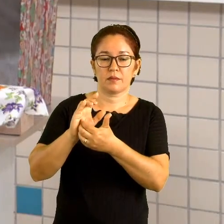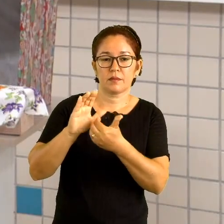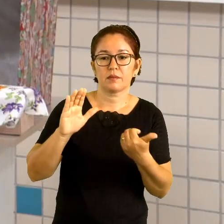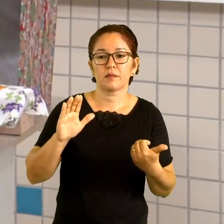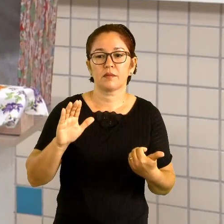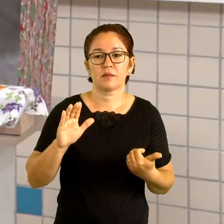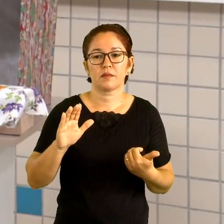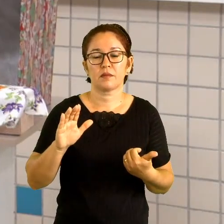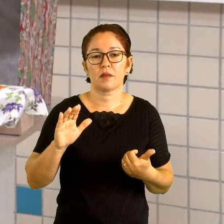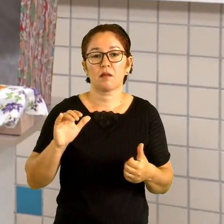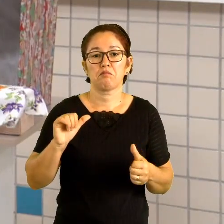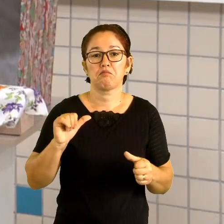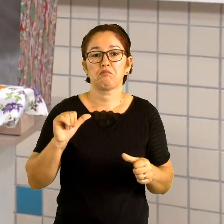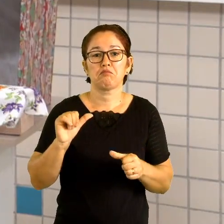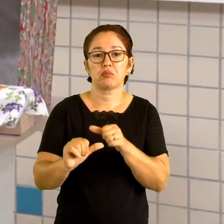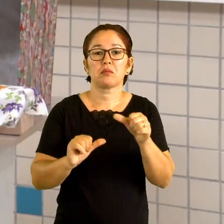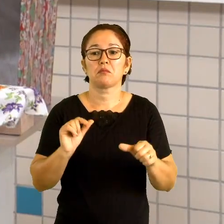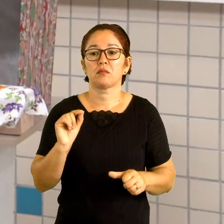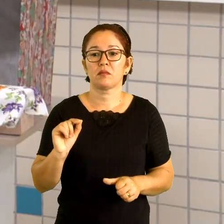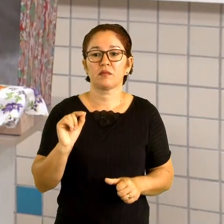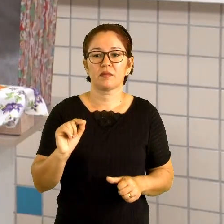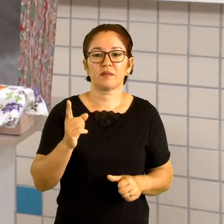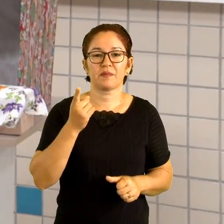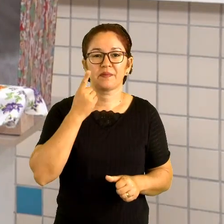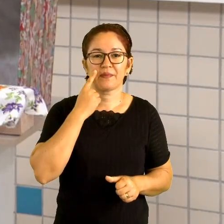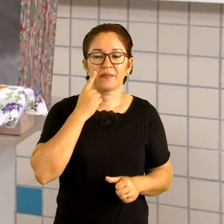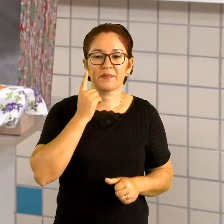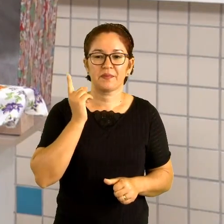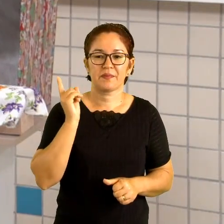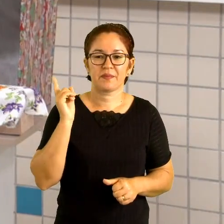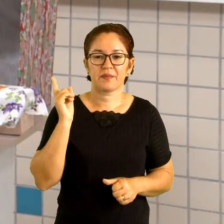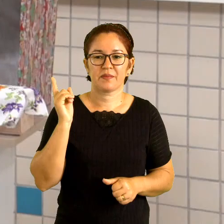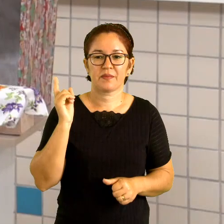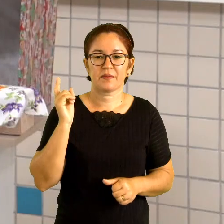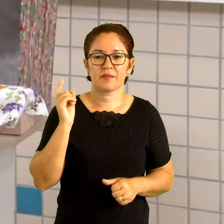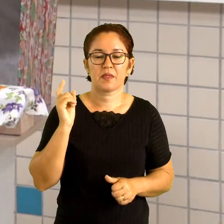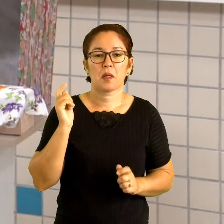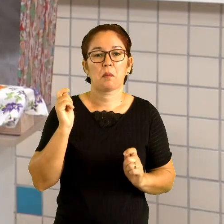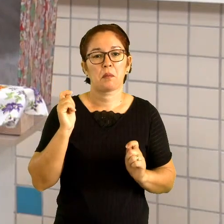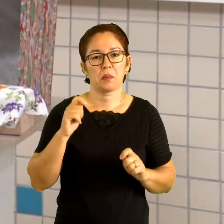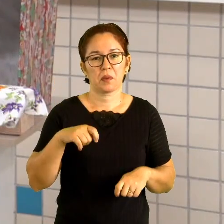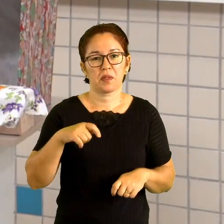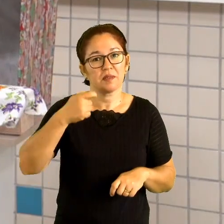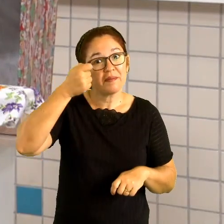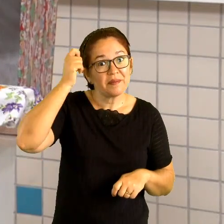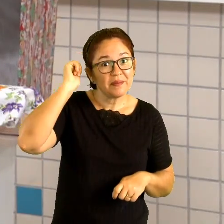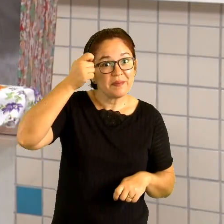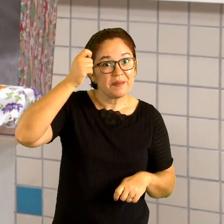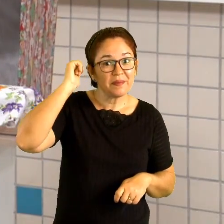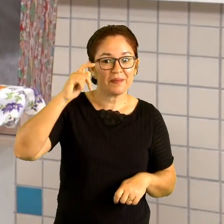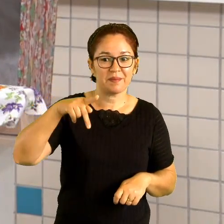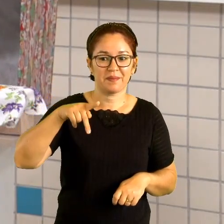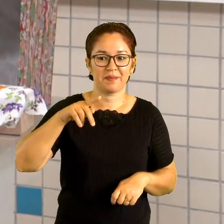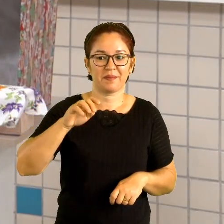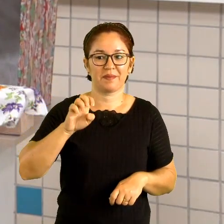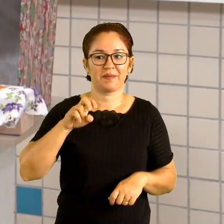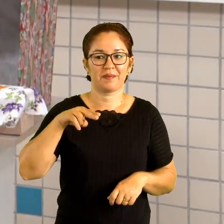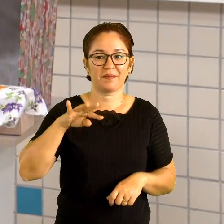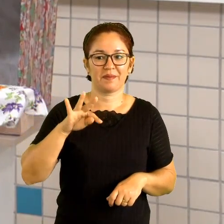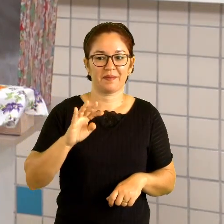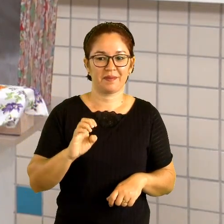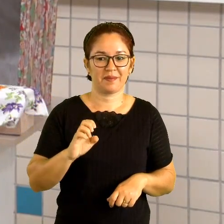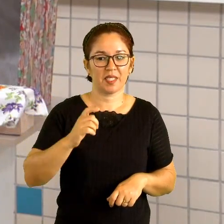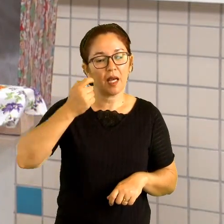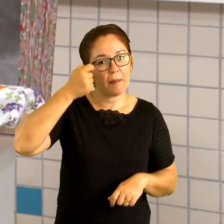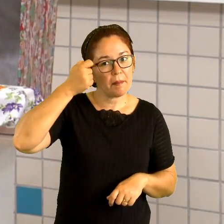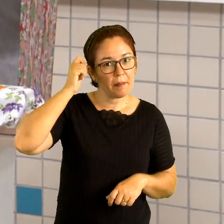eu consigo formar? Eu trouxe algumas. Olha só. Pente. Dá para fazer pente, tirando o D e